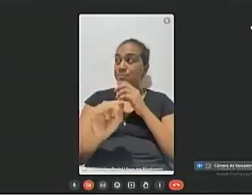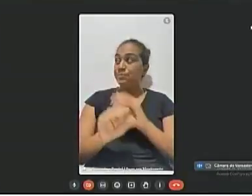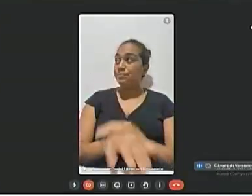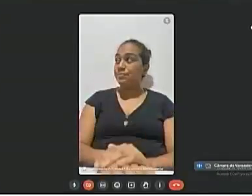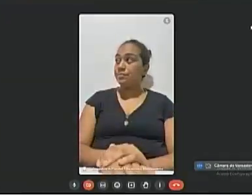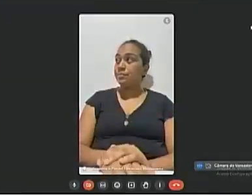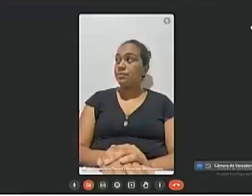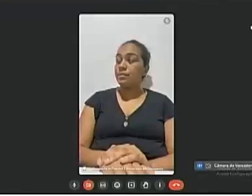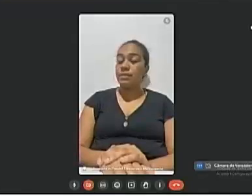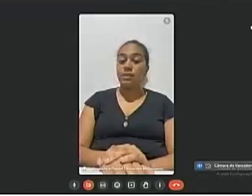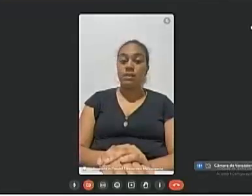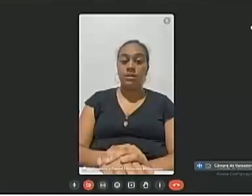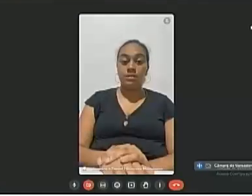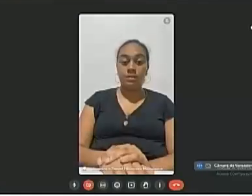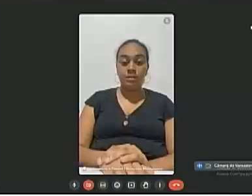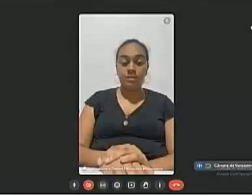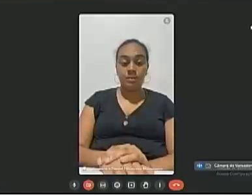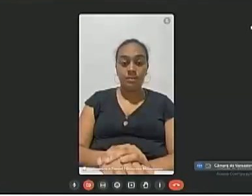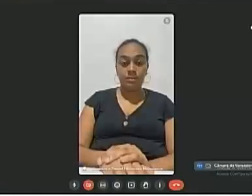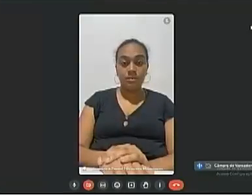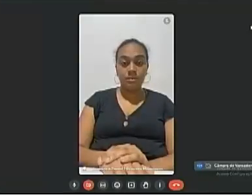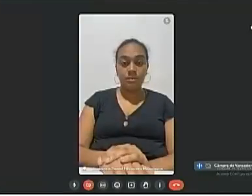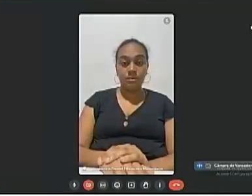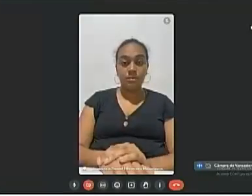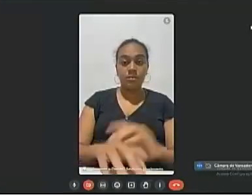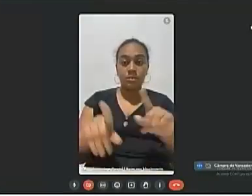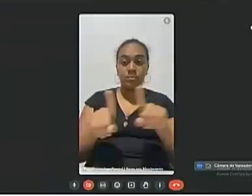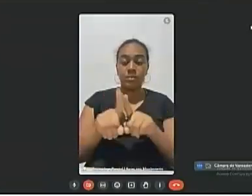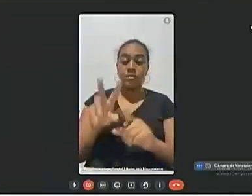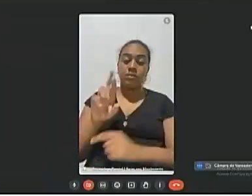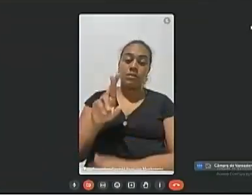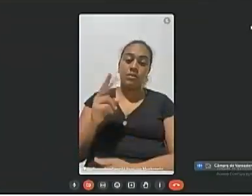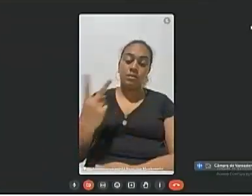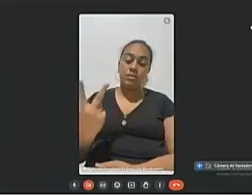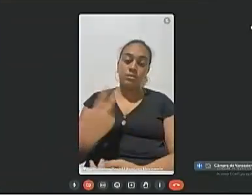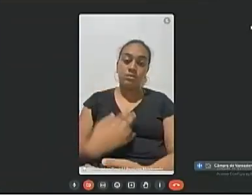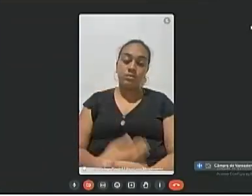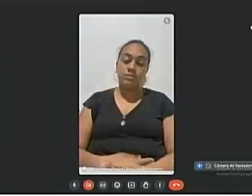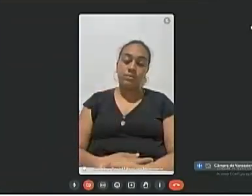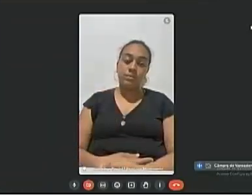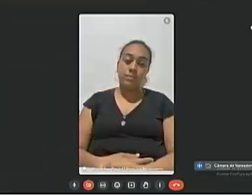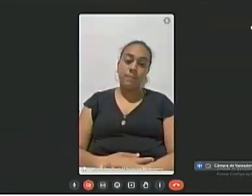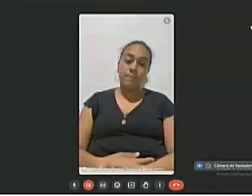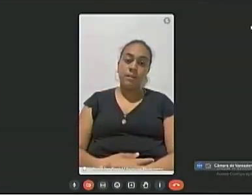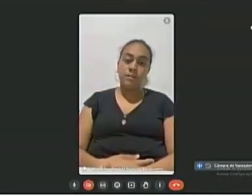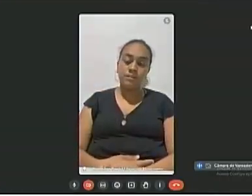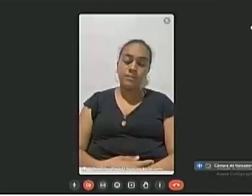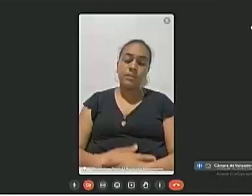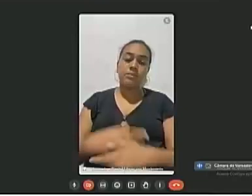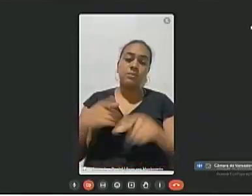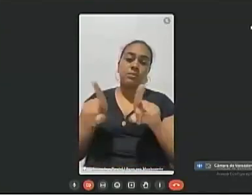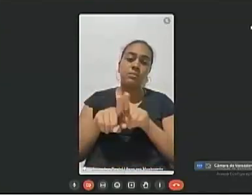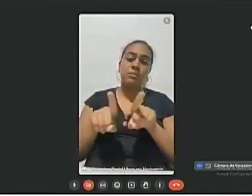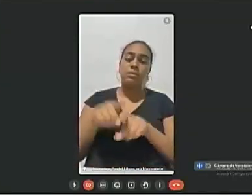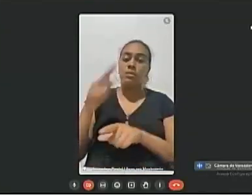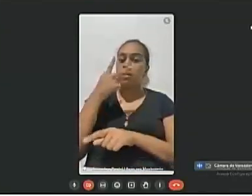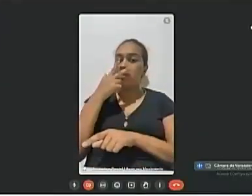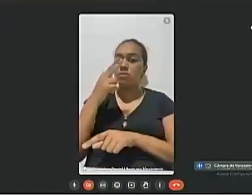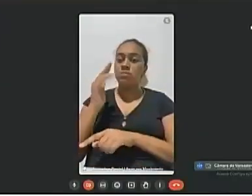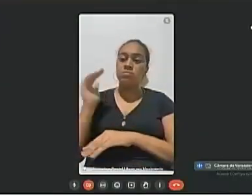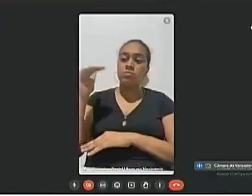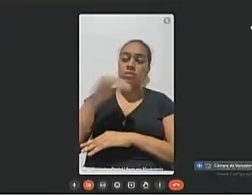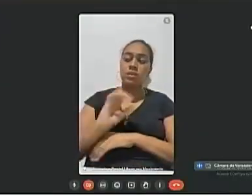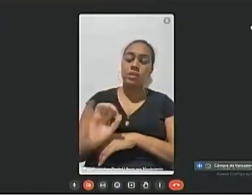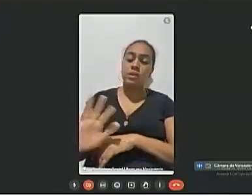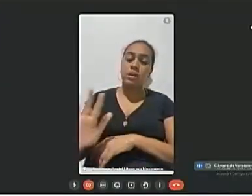junto com o vermelho, né, na mesma traçado, até na curva da R2 aqui. Lá no centro de hidráulica, a gente achou que passar esse morro era muito caro. Ali